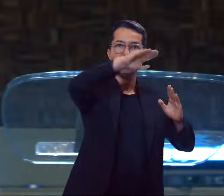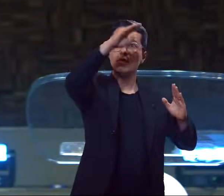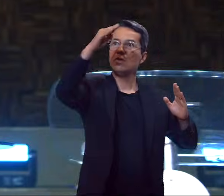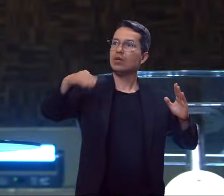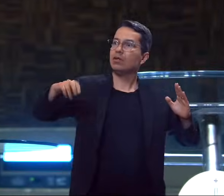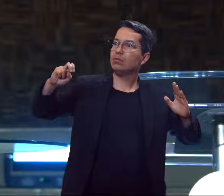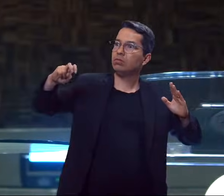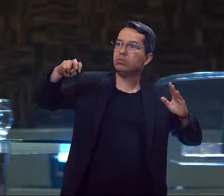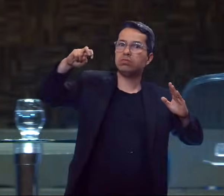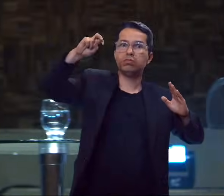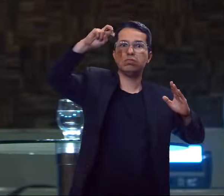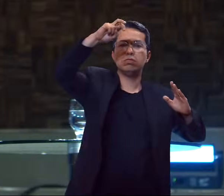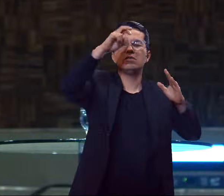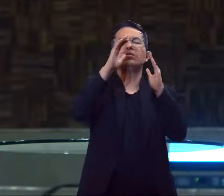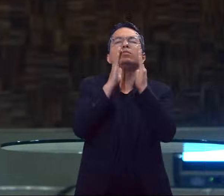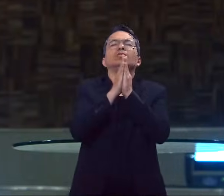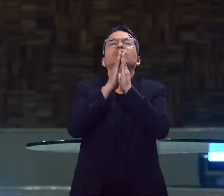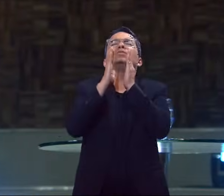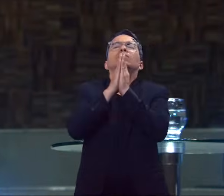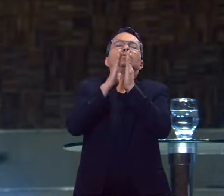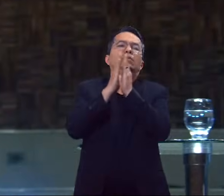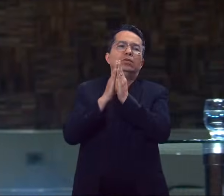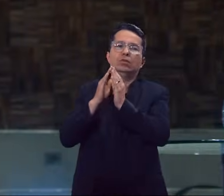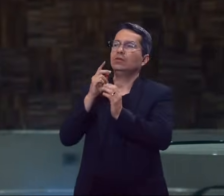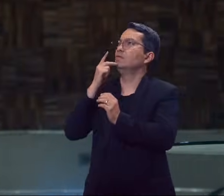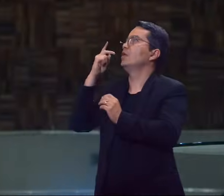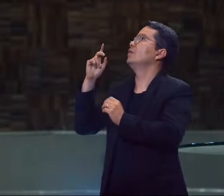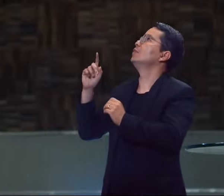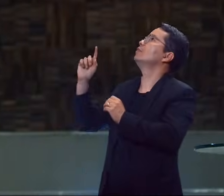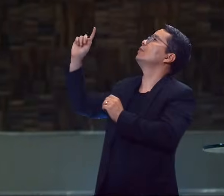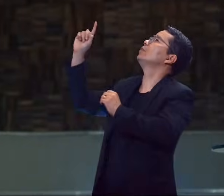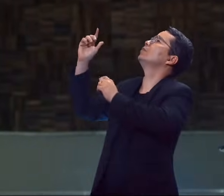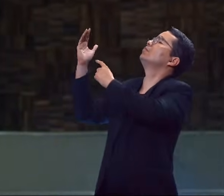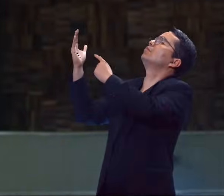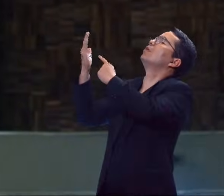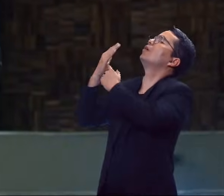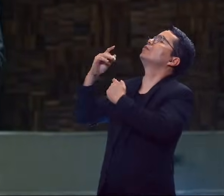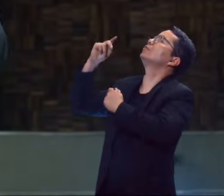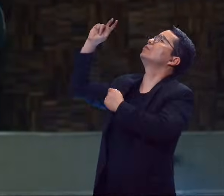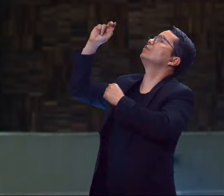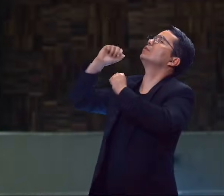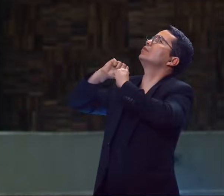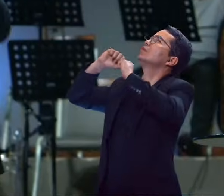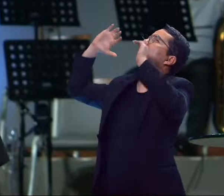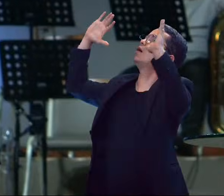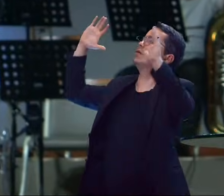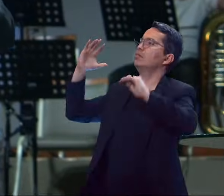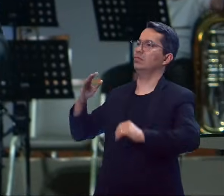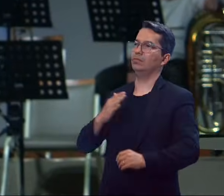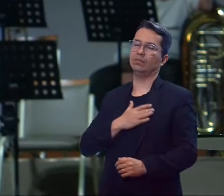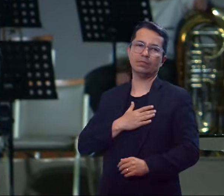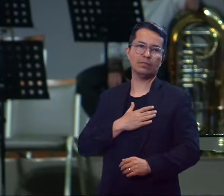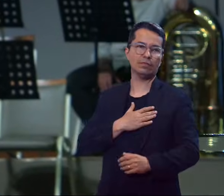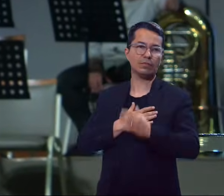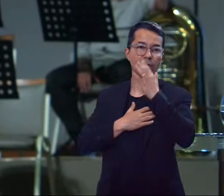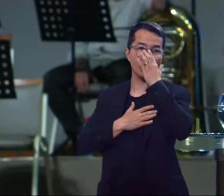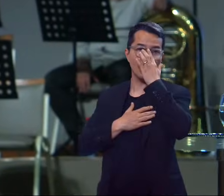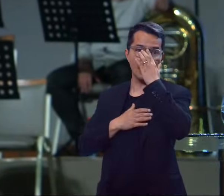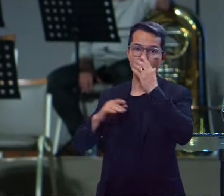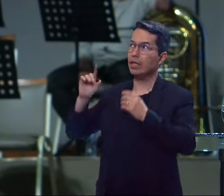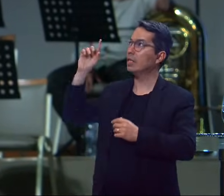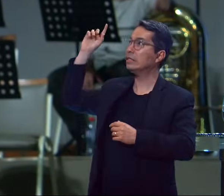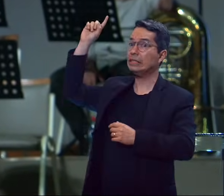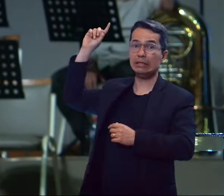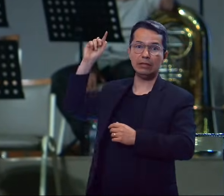Deus, mostra a tua glória para mim. E Deus fala, sobe a montanha. E aí quando ele sobe a montanha, a Bíblia diz que Deus manda ele